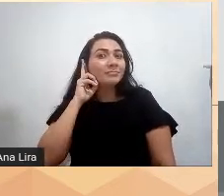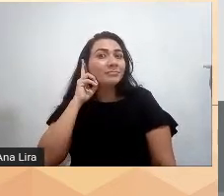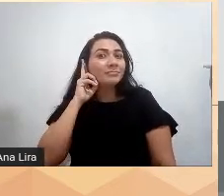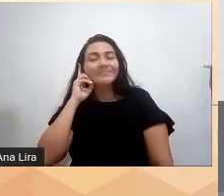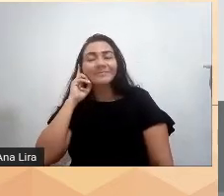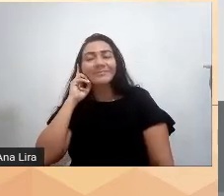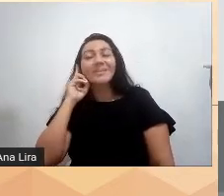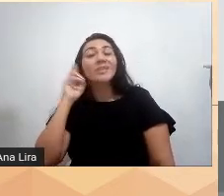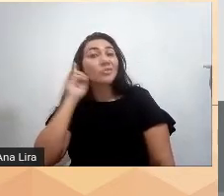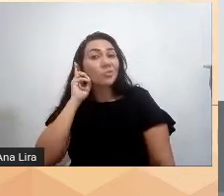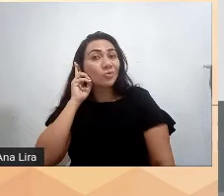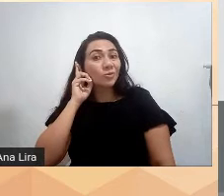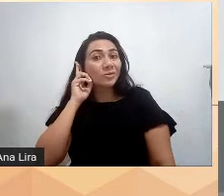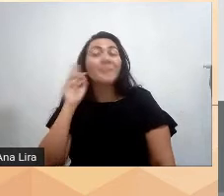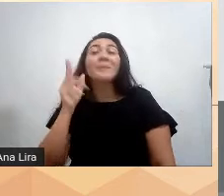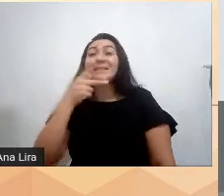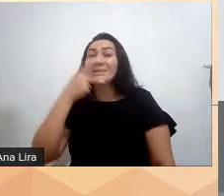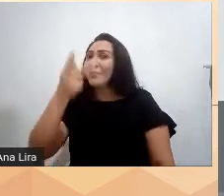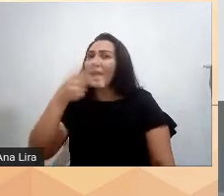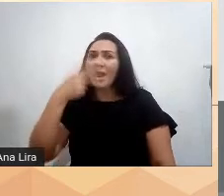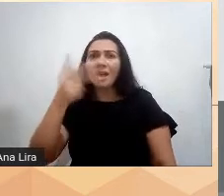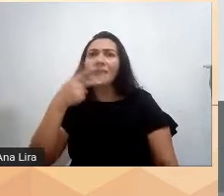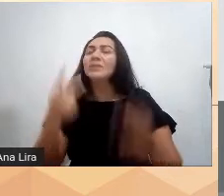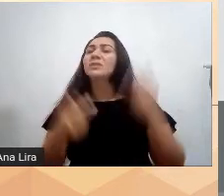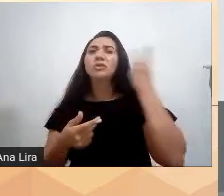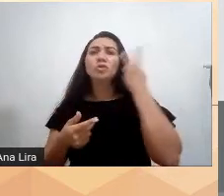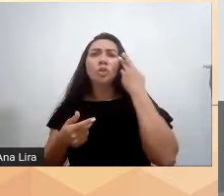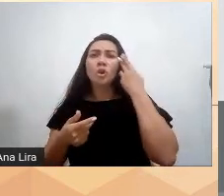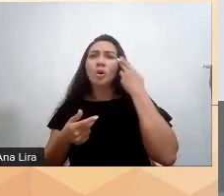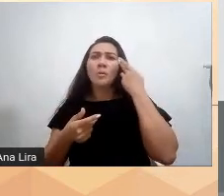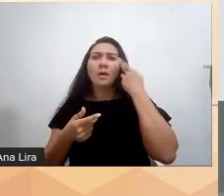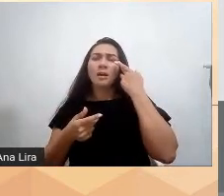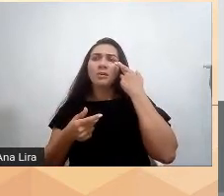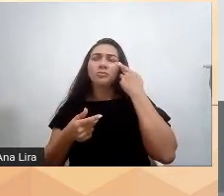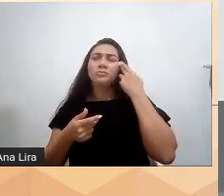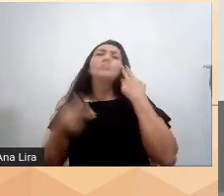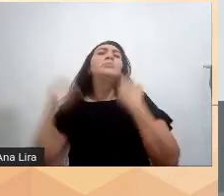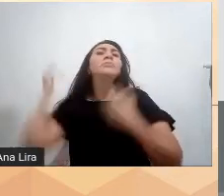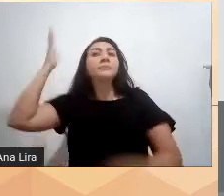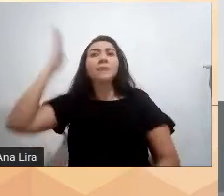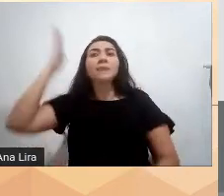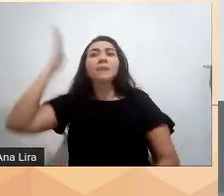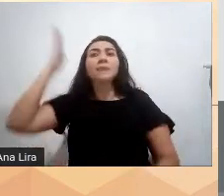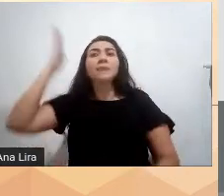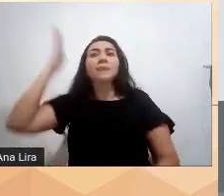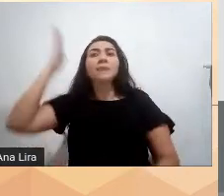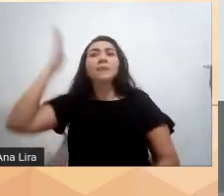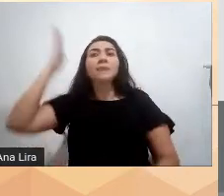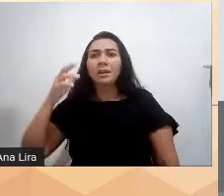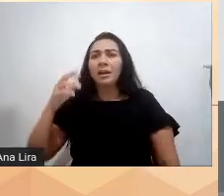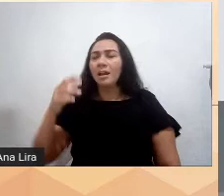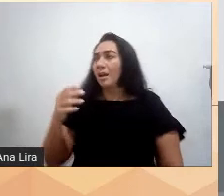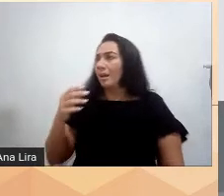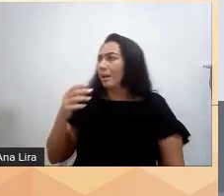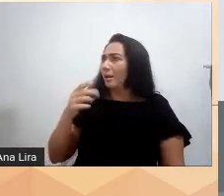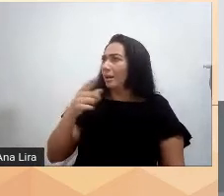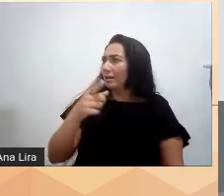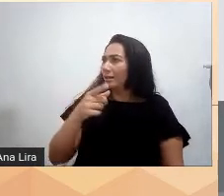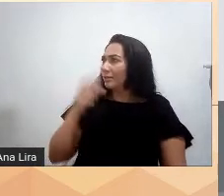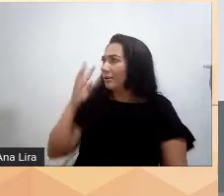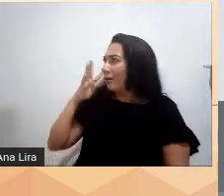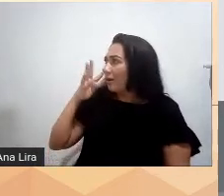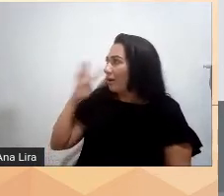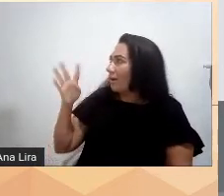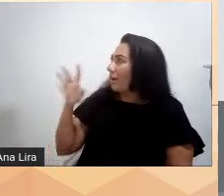ela falava de uma forma tão natural, tão tranquila, e uma coisa que me chamou muito a atenção na fala dela foi que ela estava